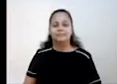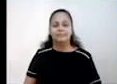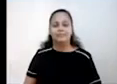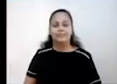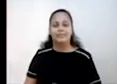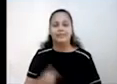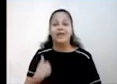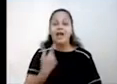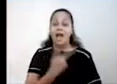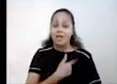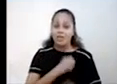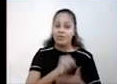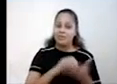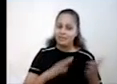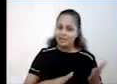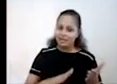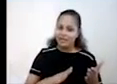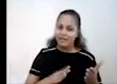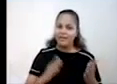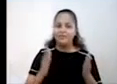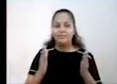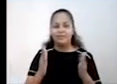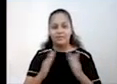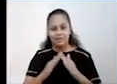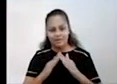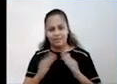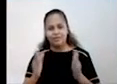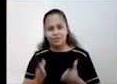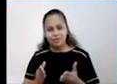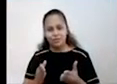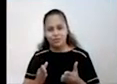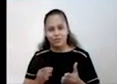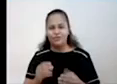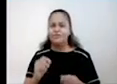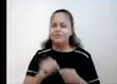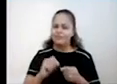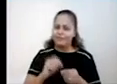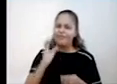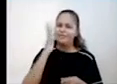É isso aí a nossa tarefa e a nossa aula de hoje. Capriche como se